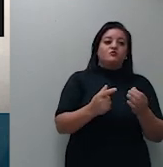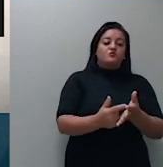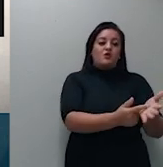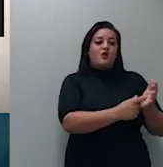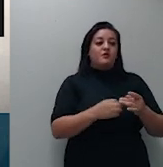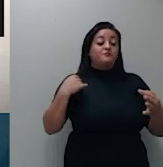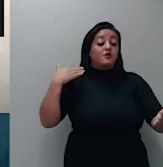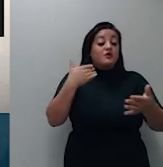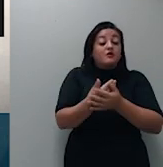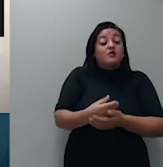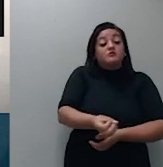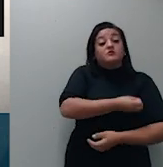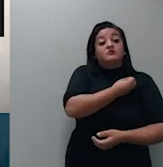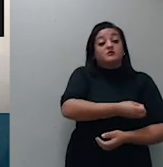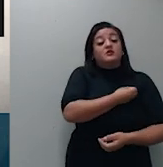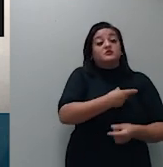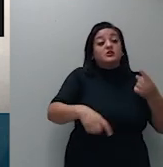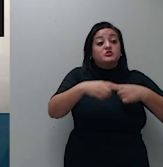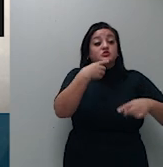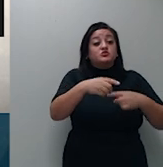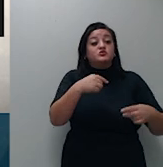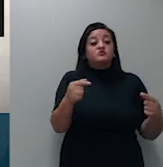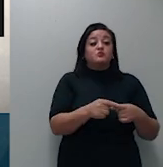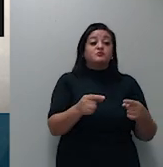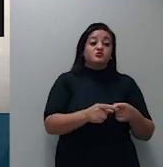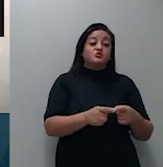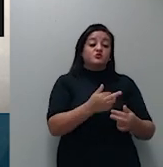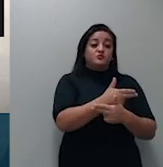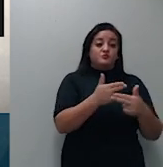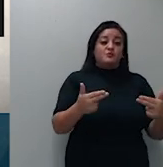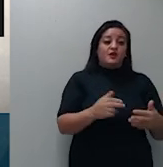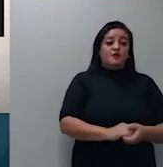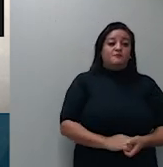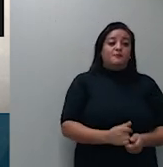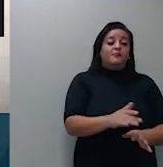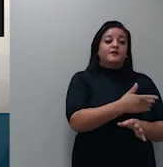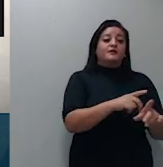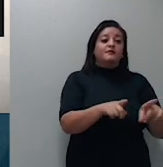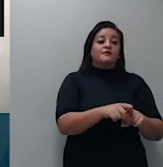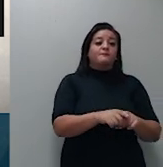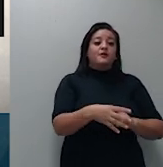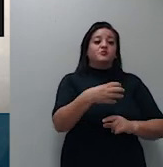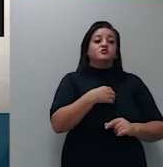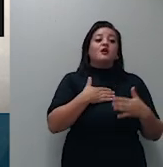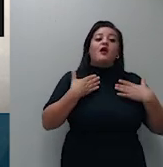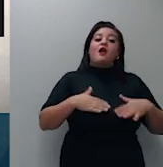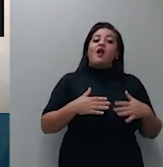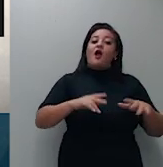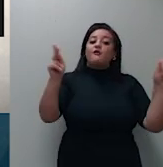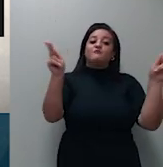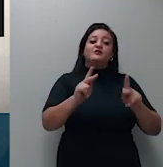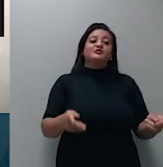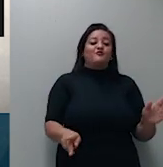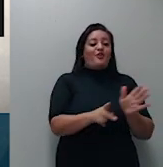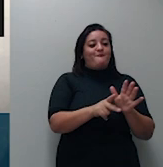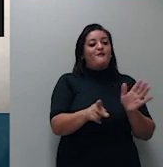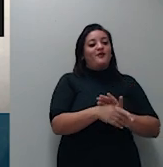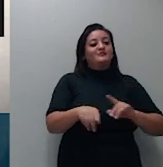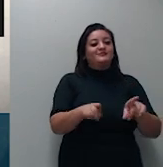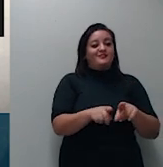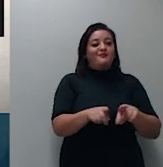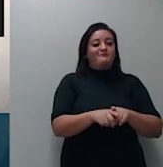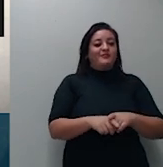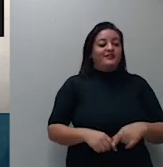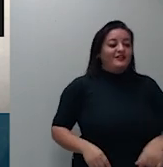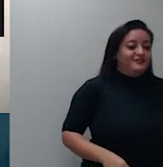contudo após não desde quando existe discussão A Proposta desses bens a retirar o caráter manso e Pacífico da Posse